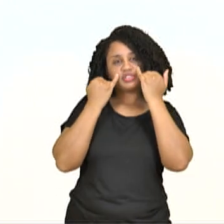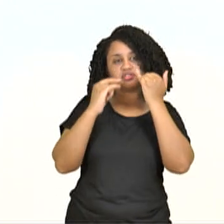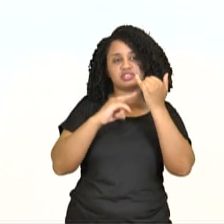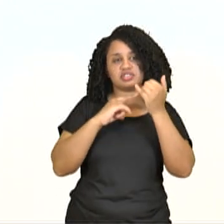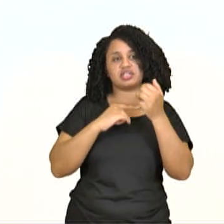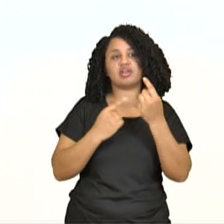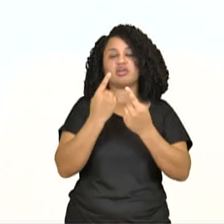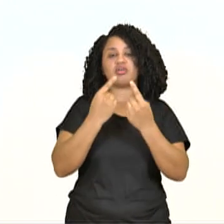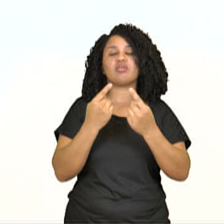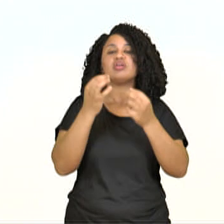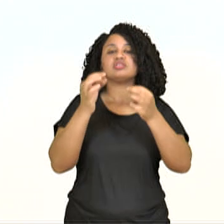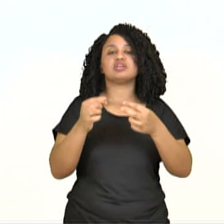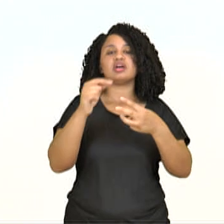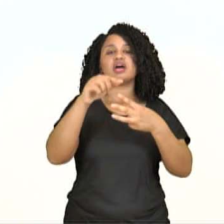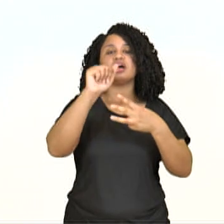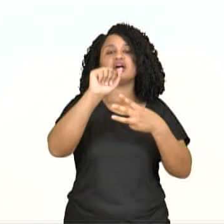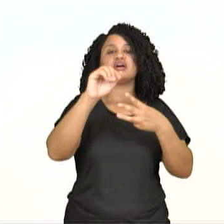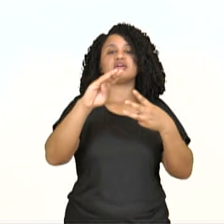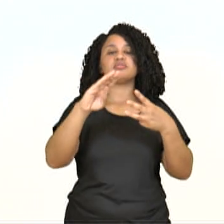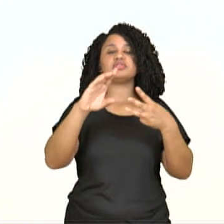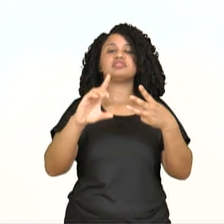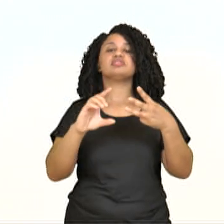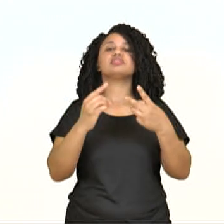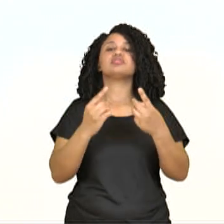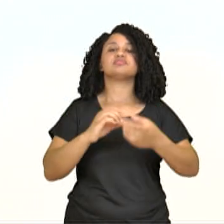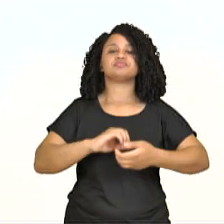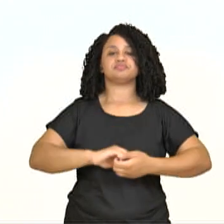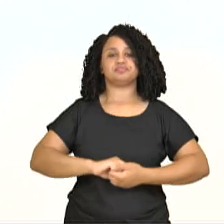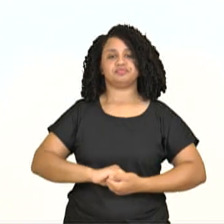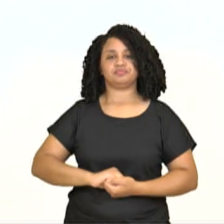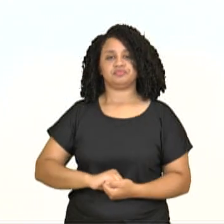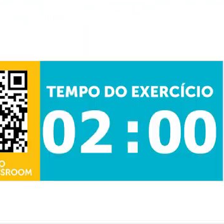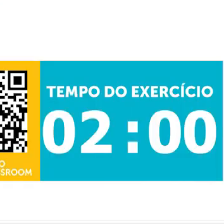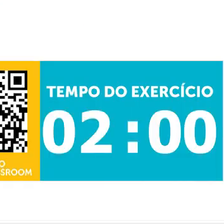Letra A, letra B ou letra C? Vai lá!